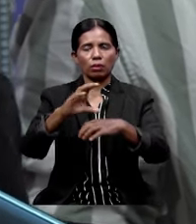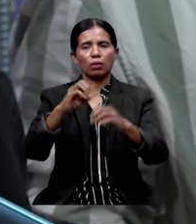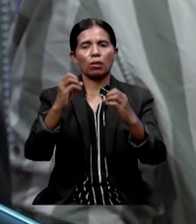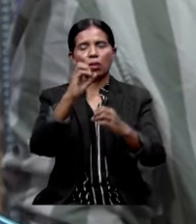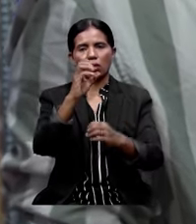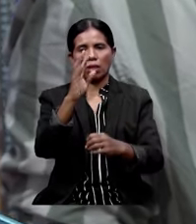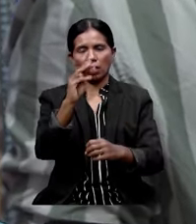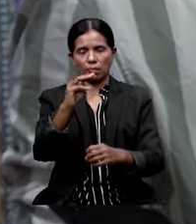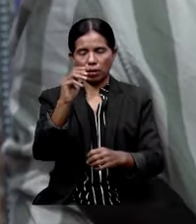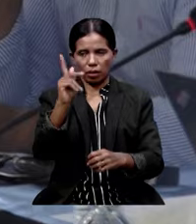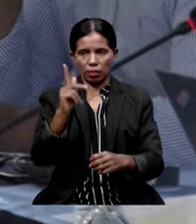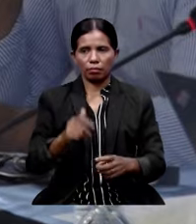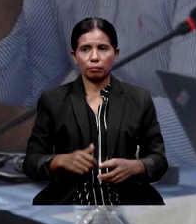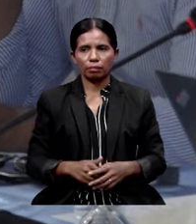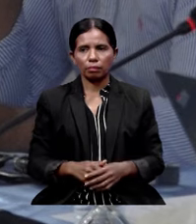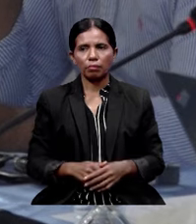comércio ka unina.